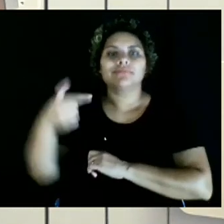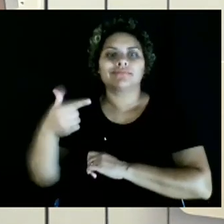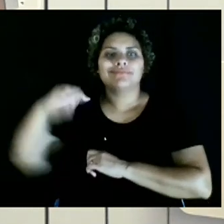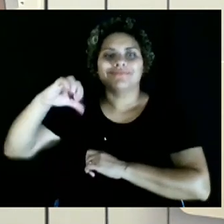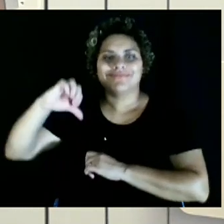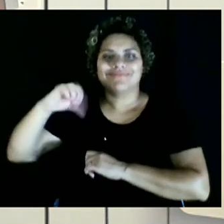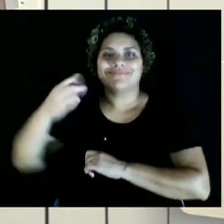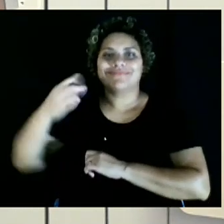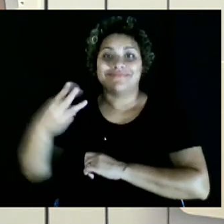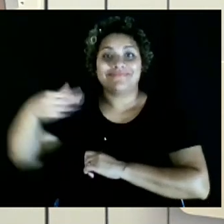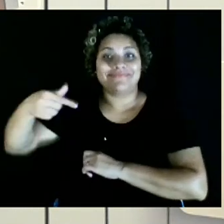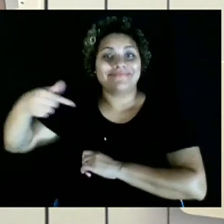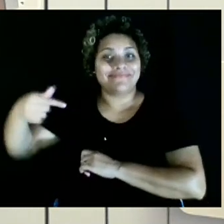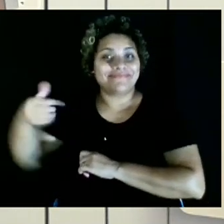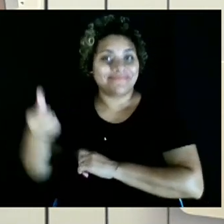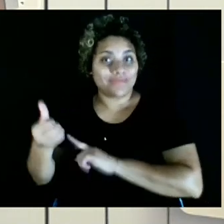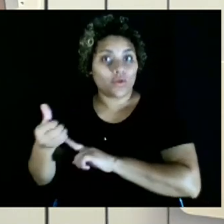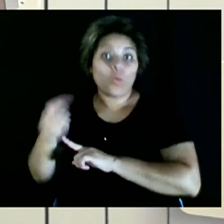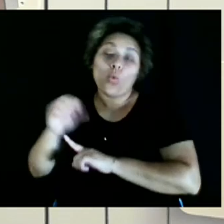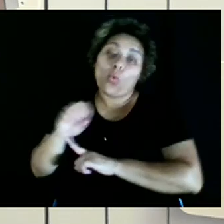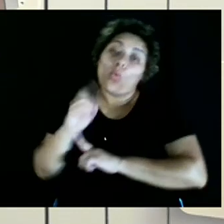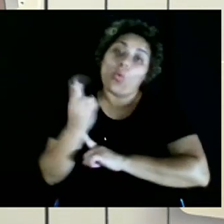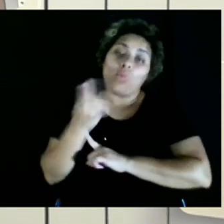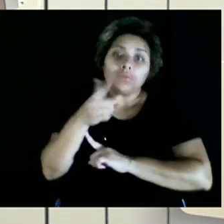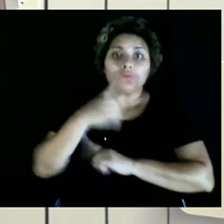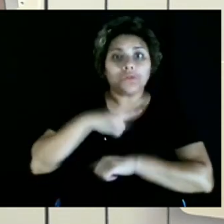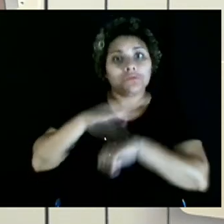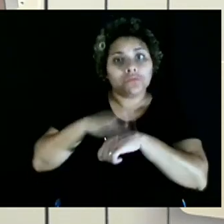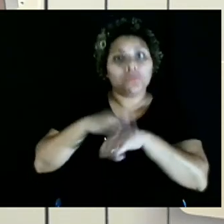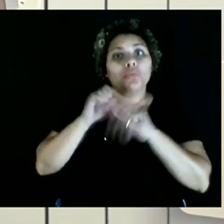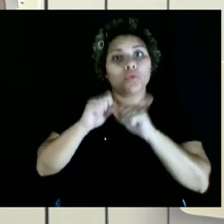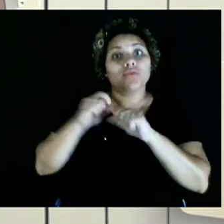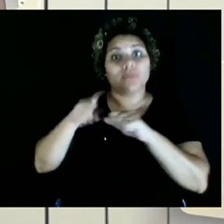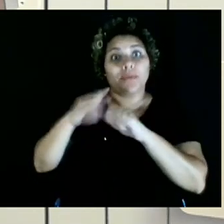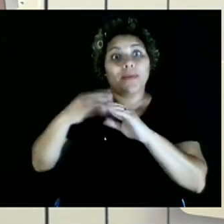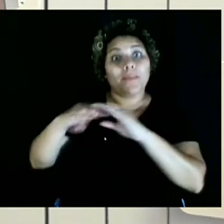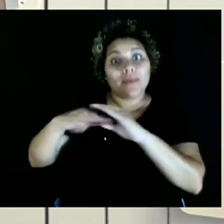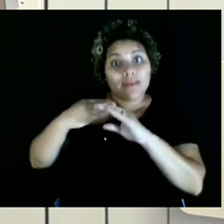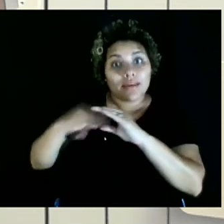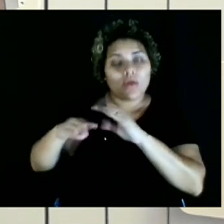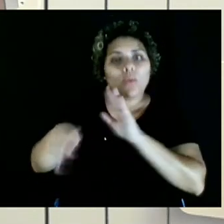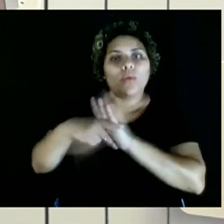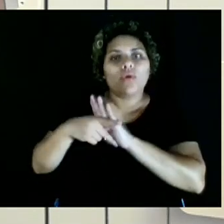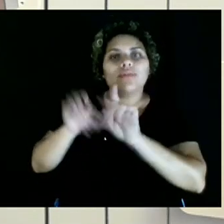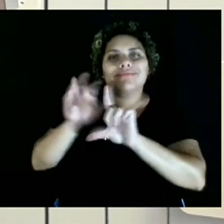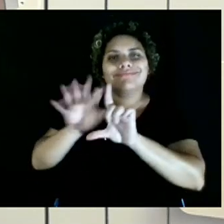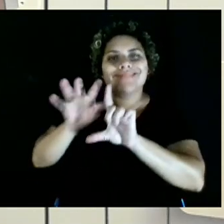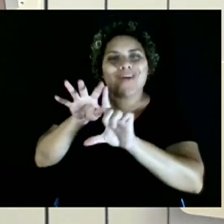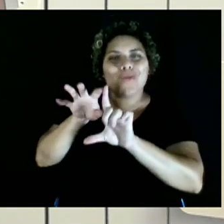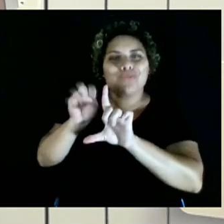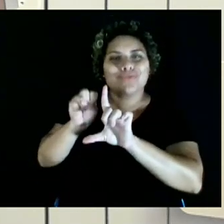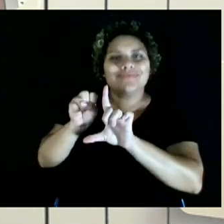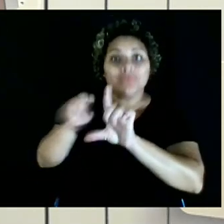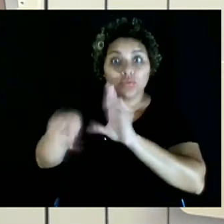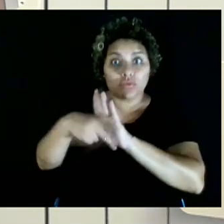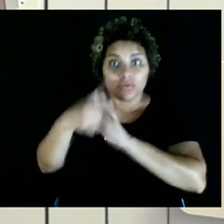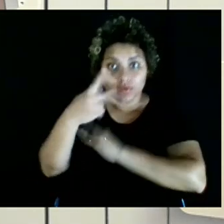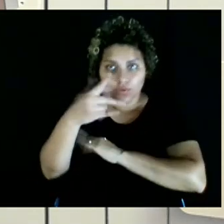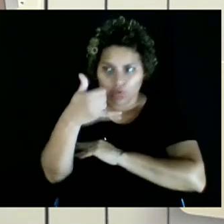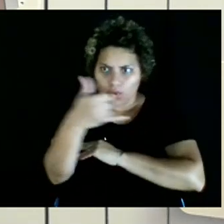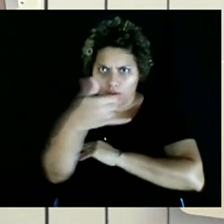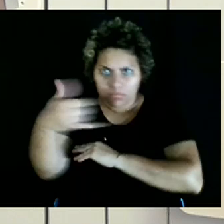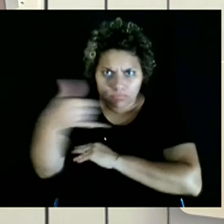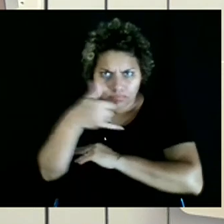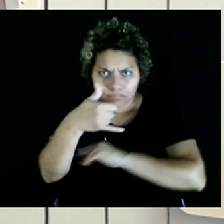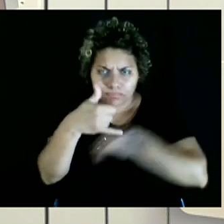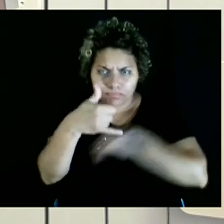978293776. Ou você tem a opção de enviar esta mensagem pelo nosso QR Code. Com a câmera do seu celular apontada aqui, para este